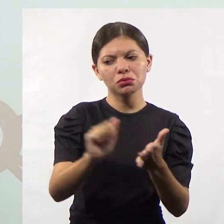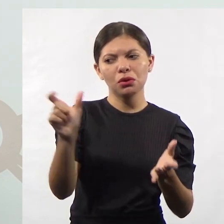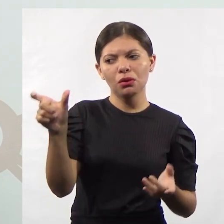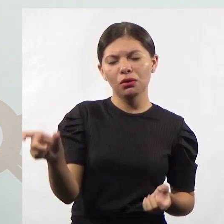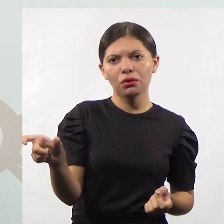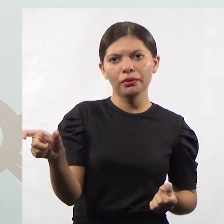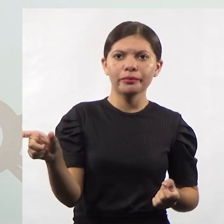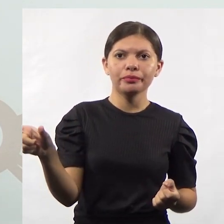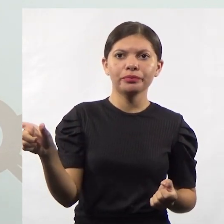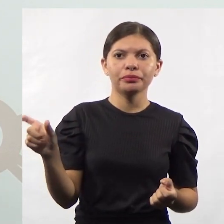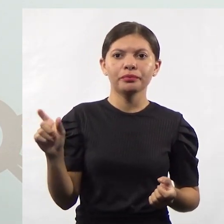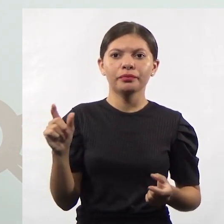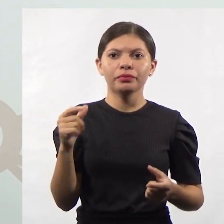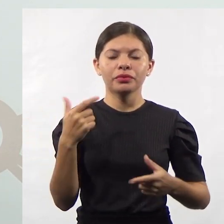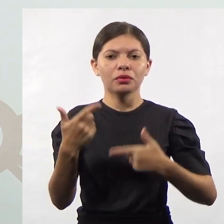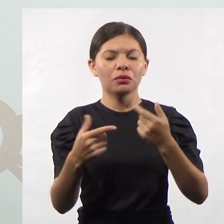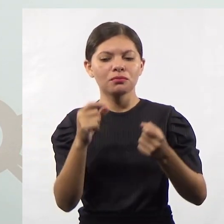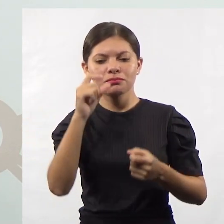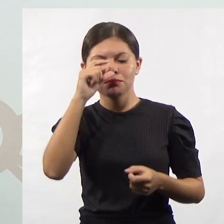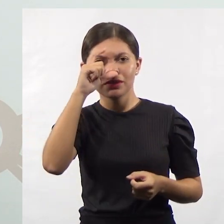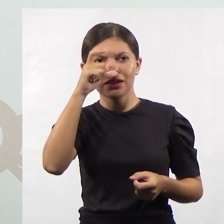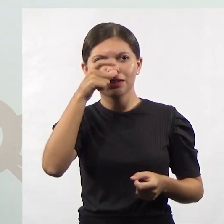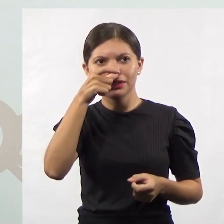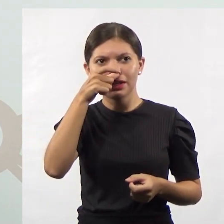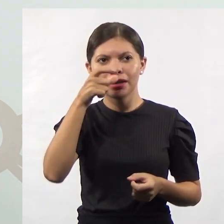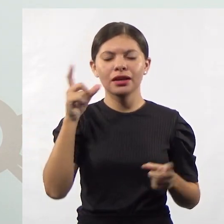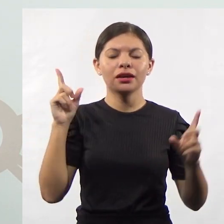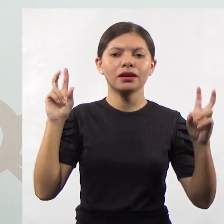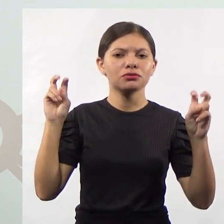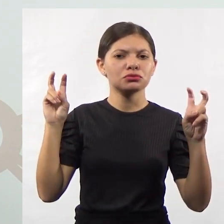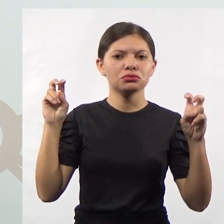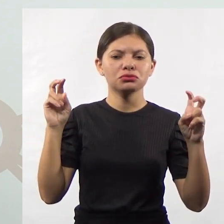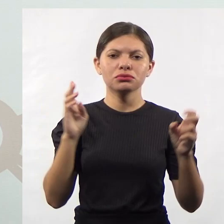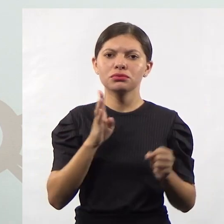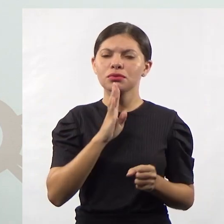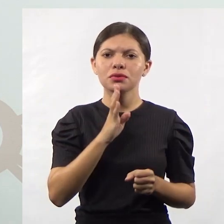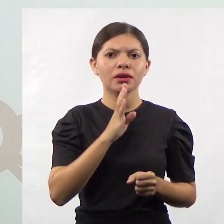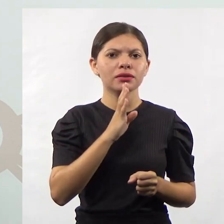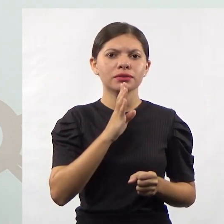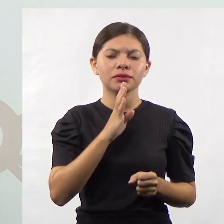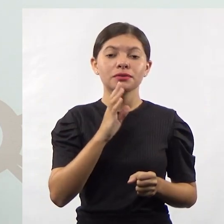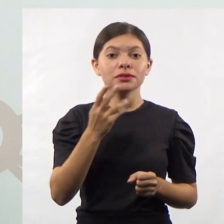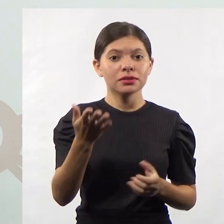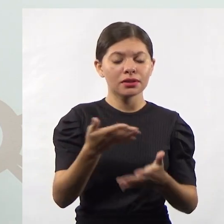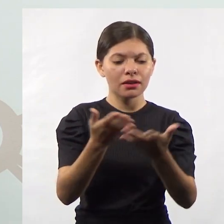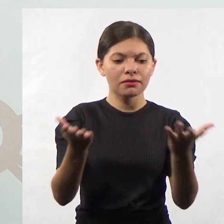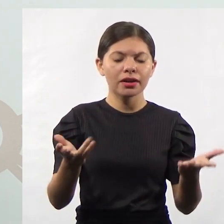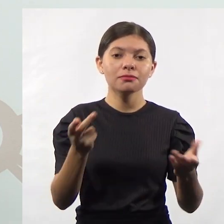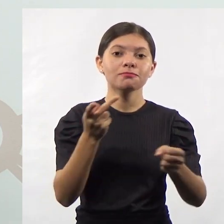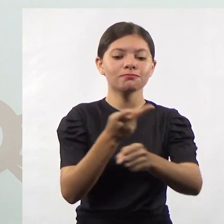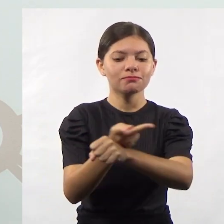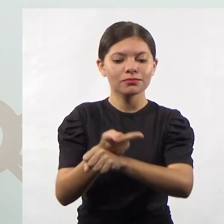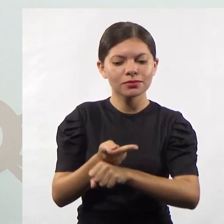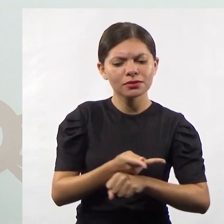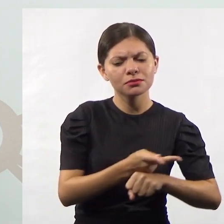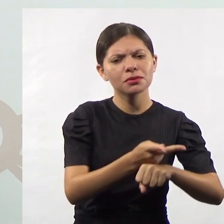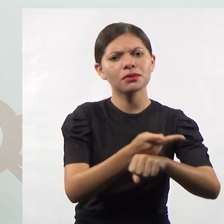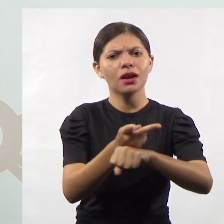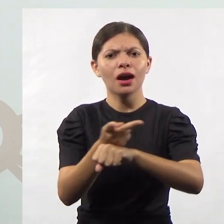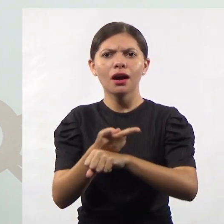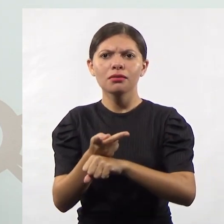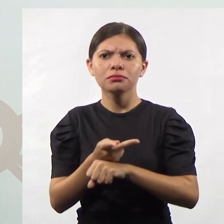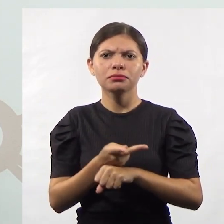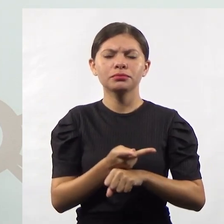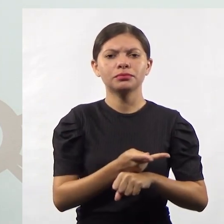o construtivismo do Piaget. Então, você vai explorar e você vai conhecer. O principal objetivo na